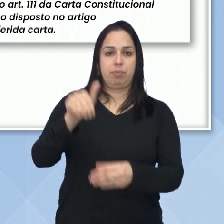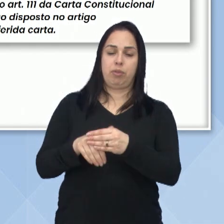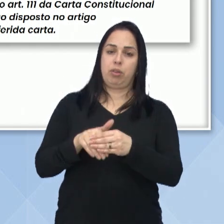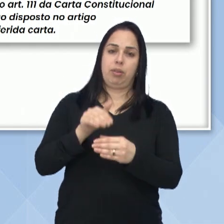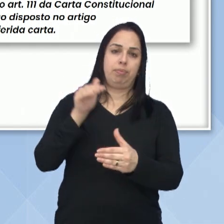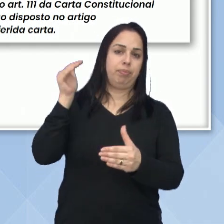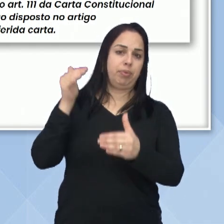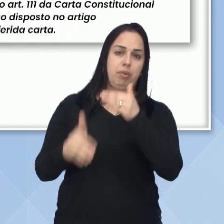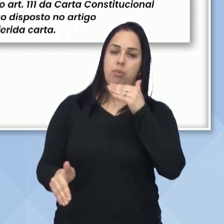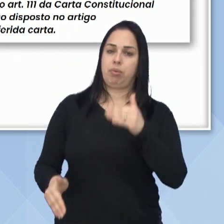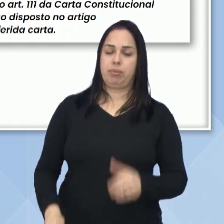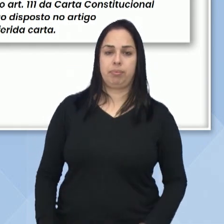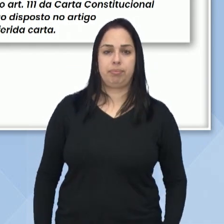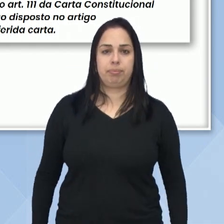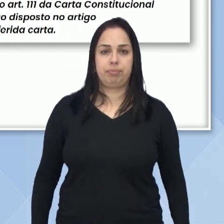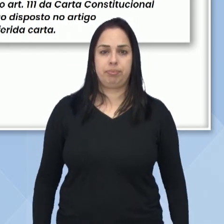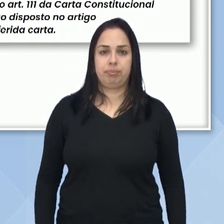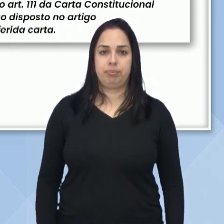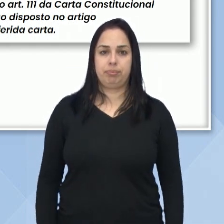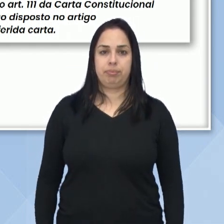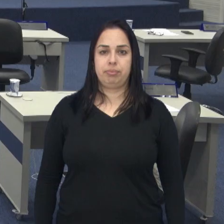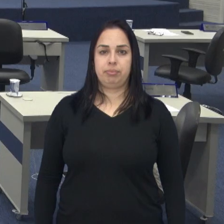a esse projeto.